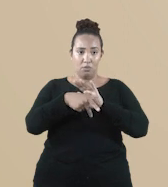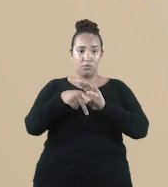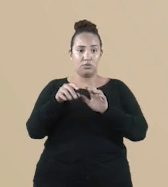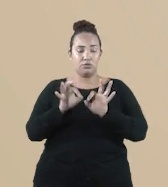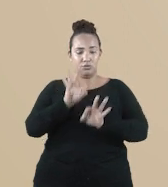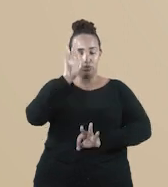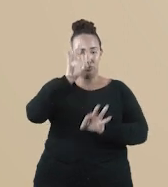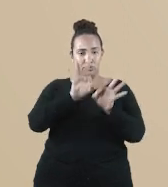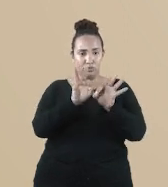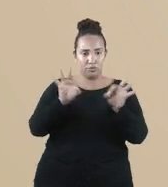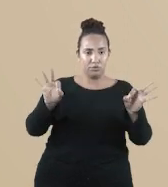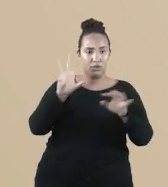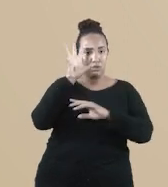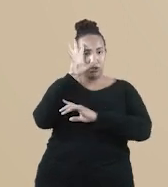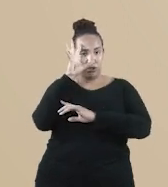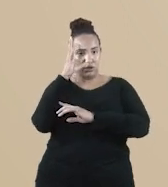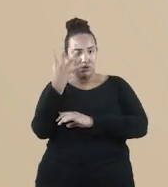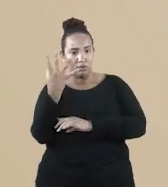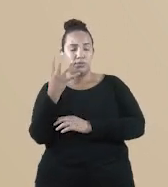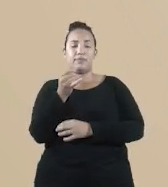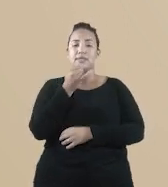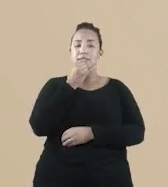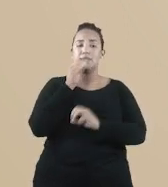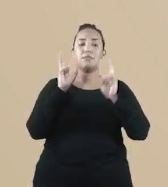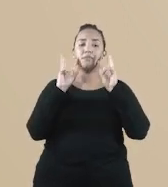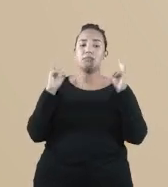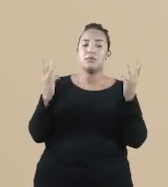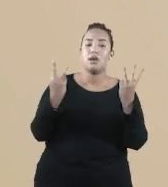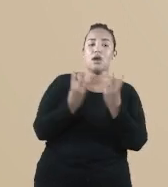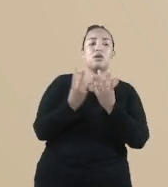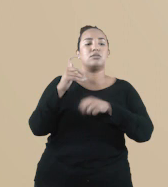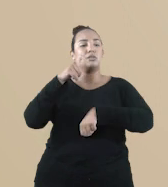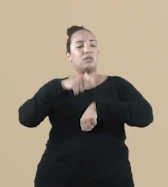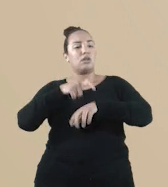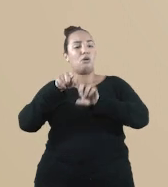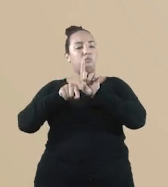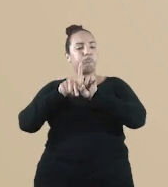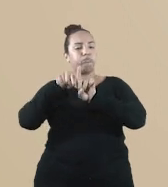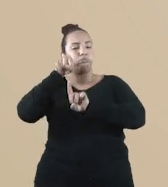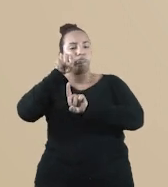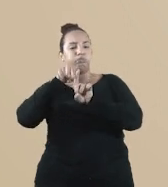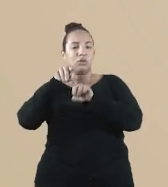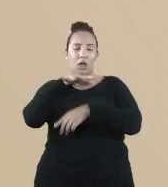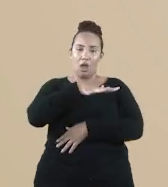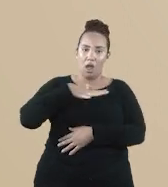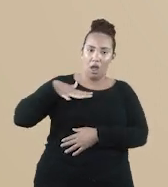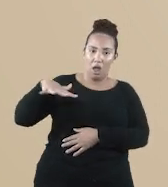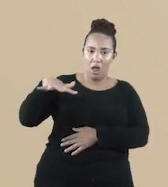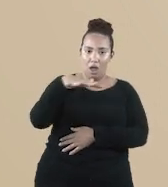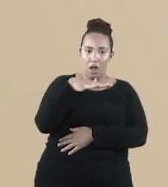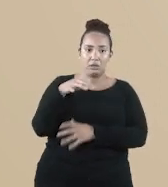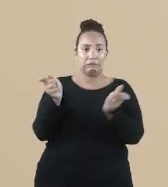elaborar problemas que envolvam as grandezas comprimento, massa, tempo, temperatura,